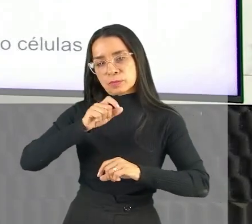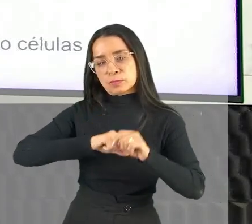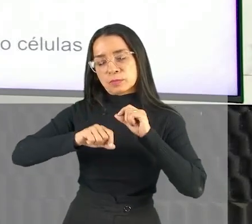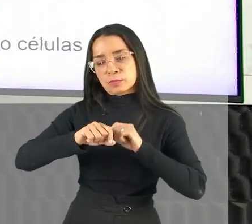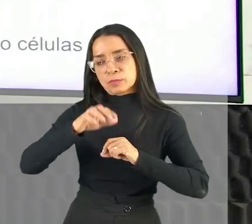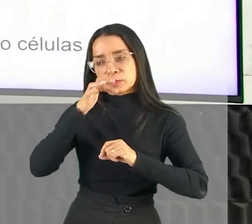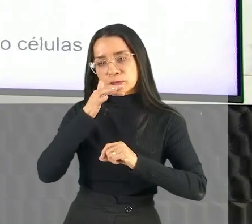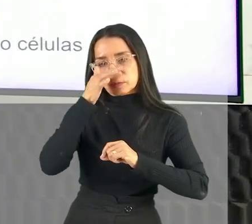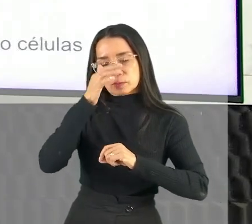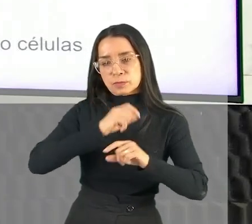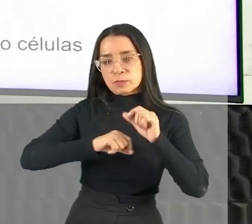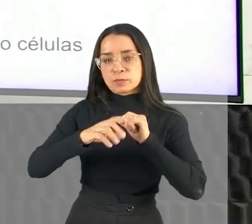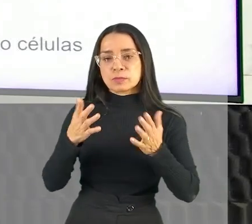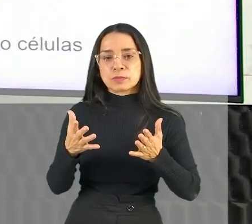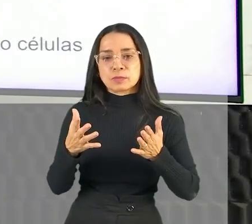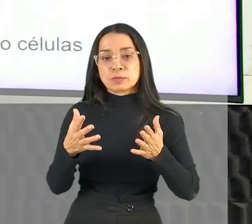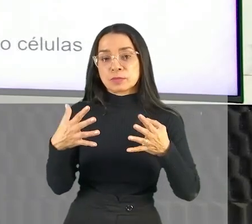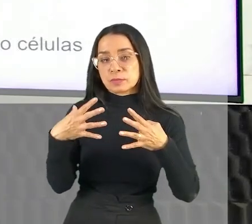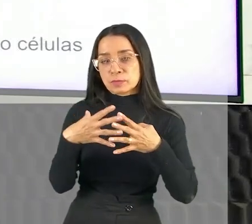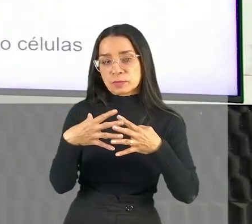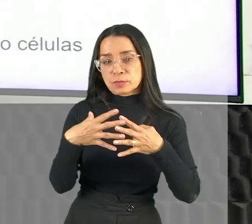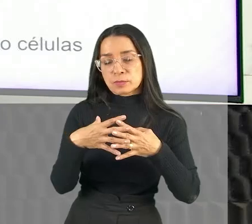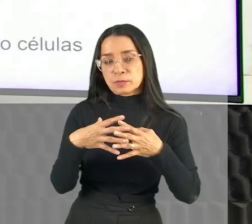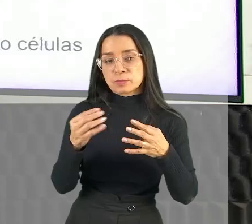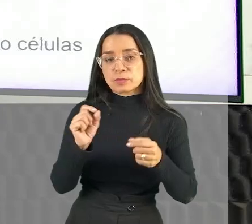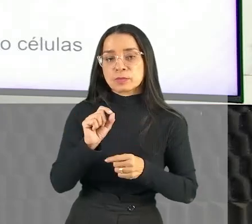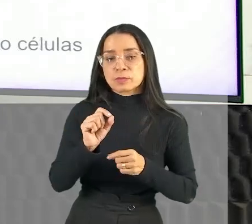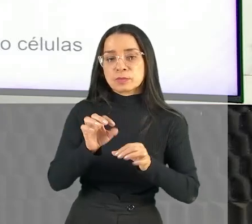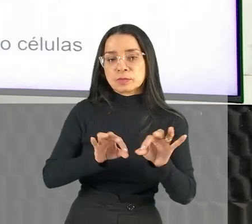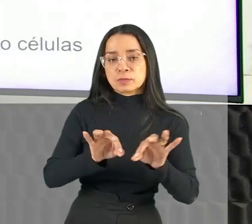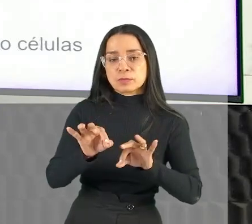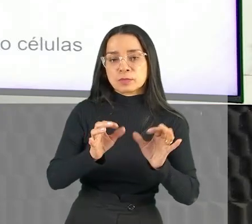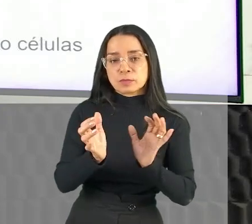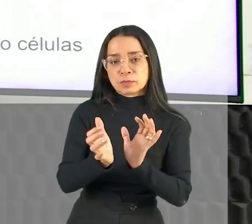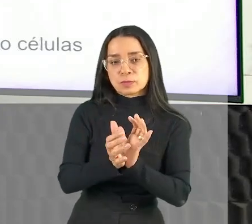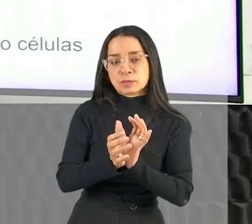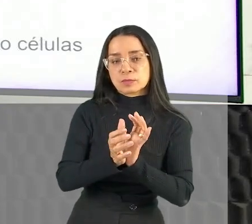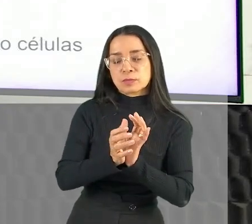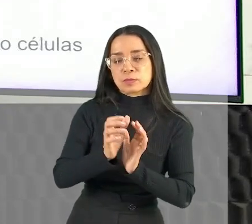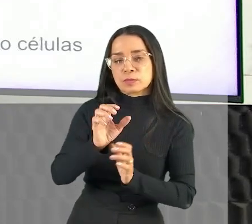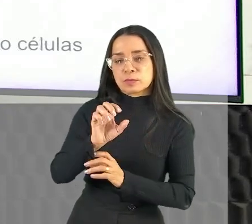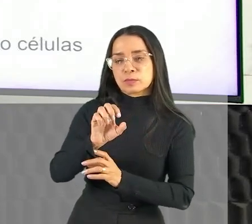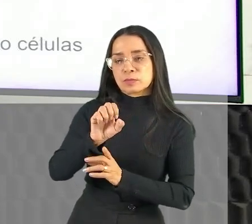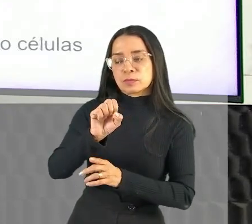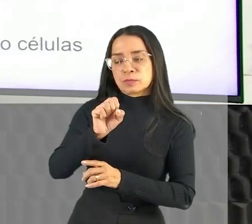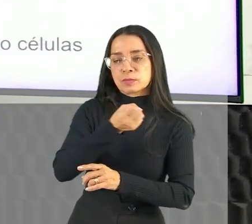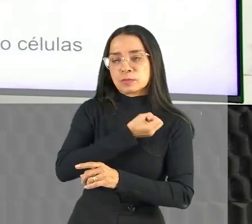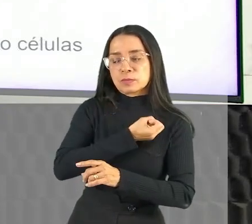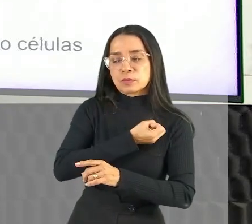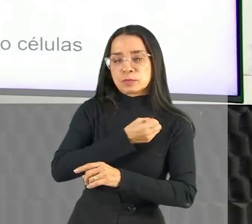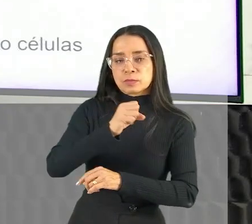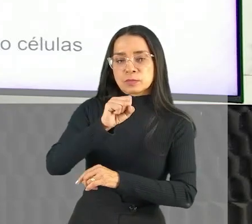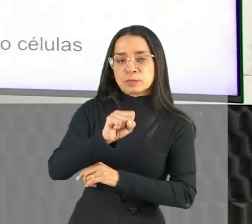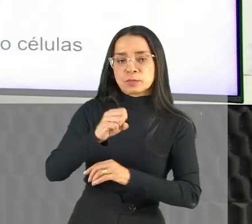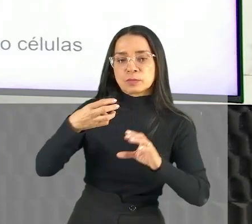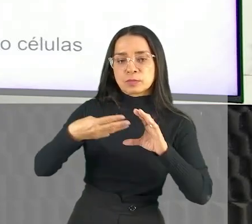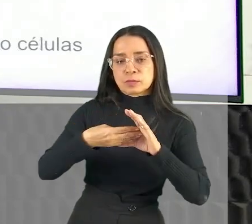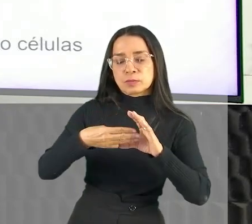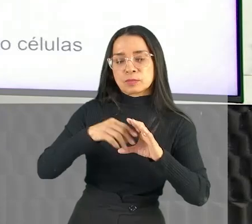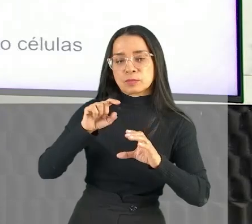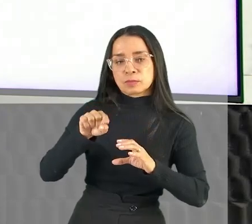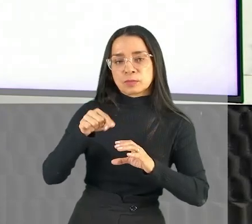flores de angiosperma, é complexa, sendo formado por um conjunto de 8 células, que após a